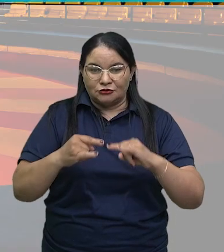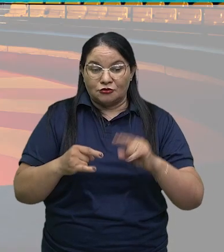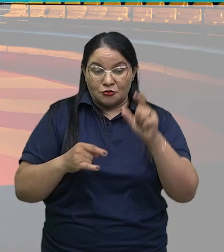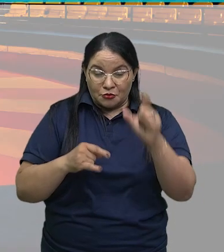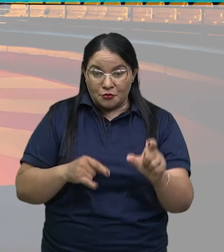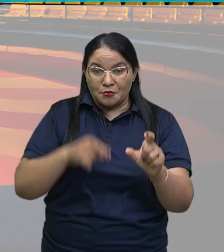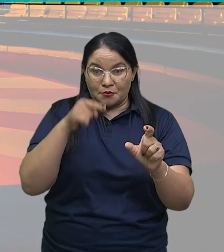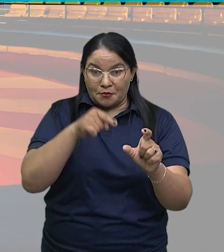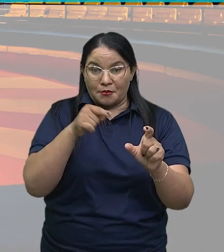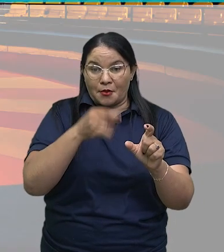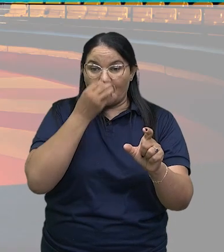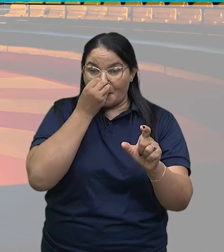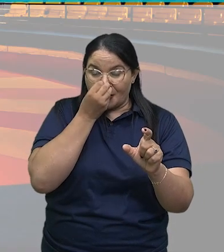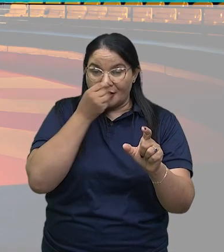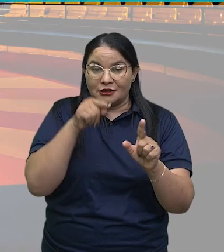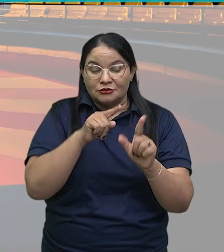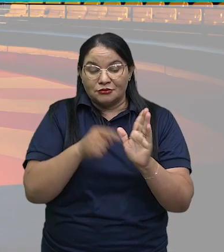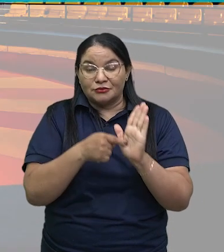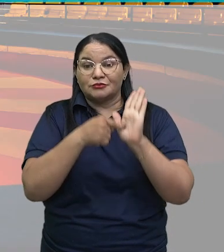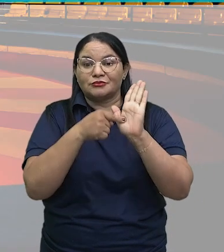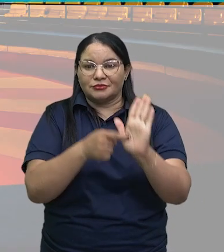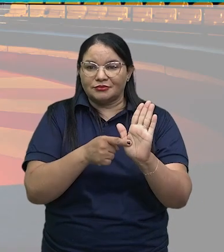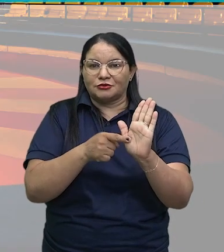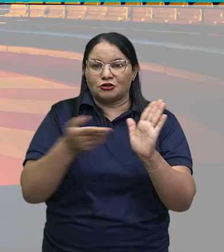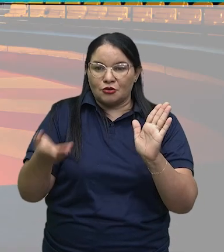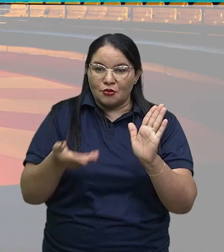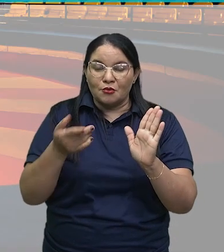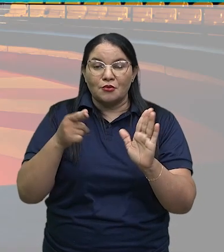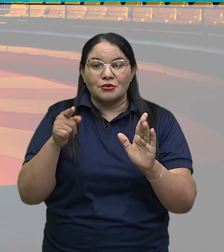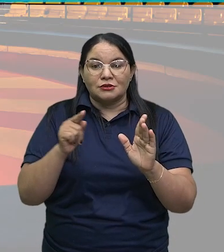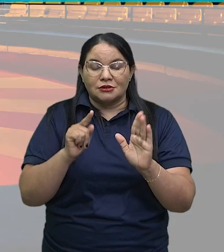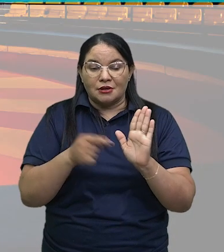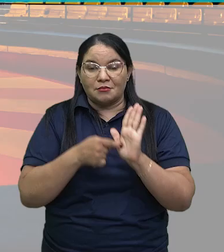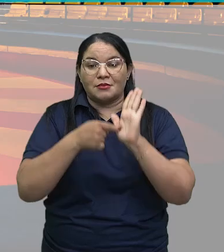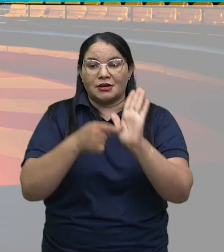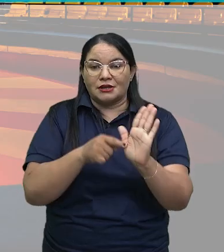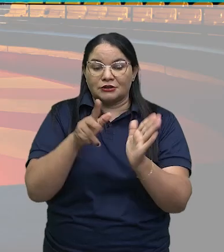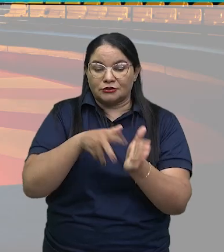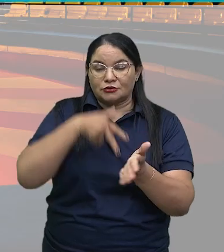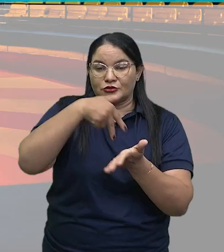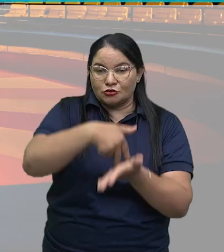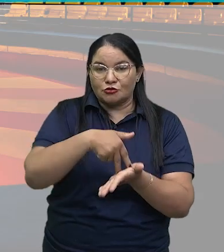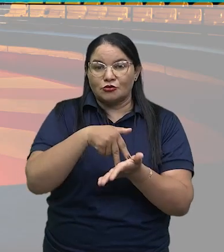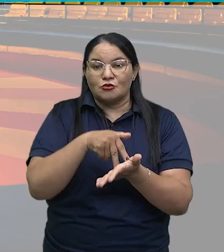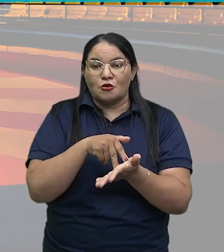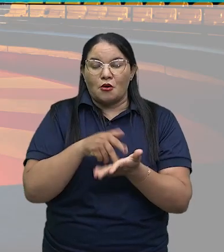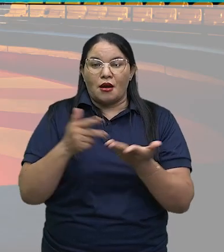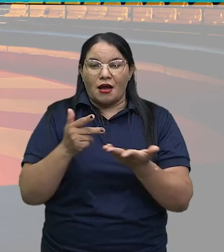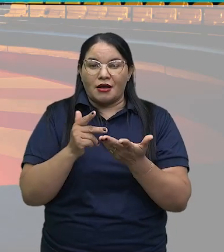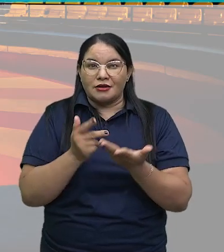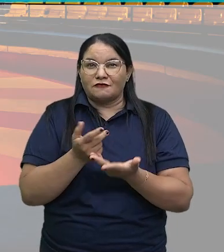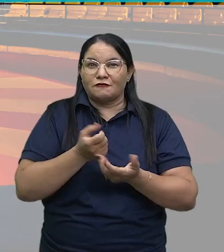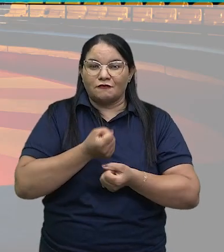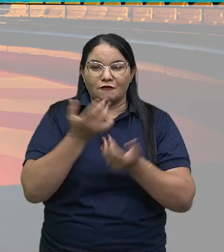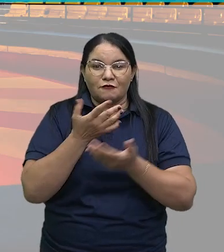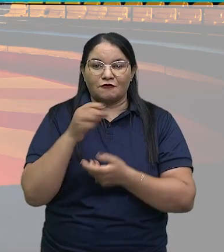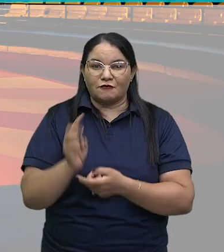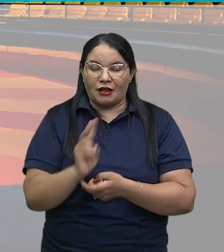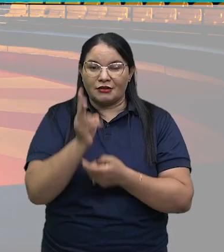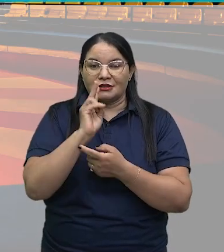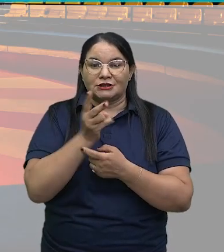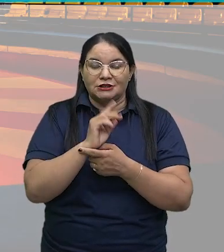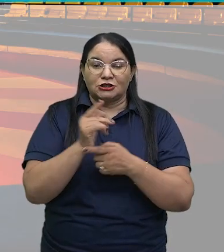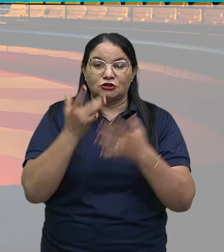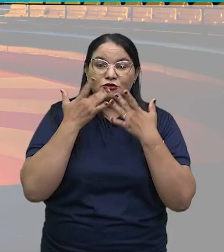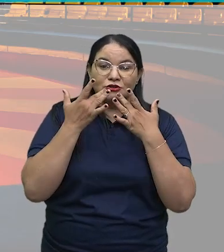excêntrico ganhou ainda mais destaque. Hoje ele aparece em espetáculos que valorizam teatro